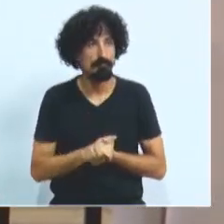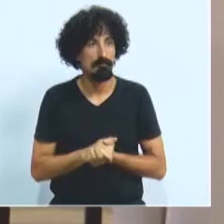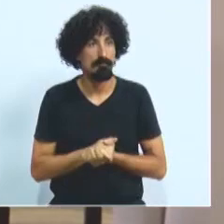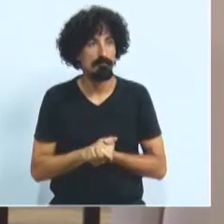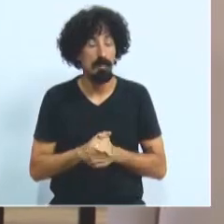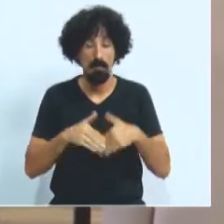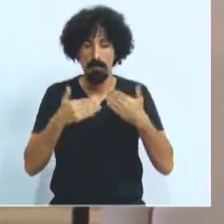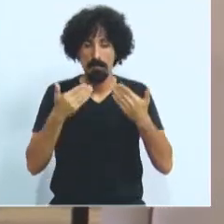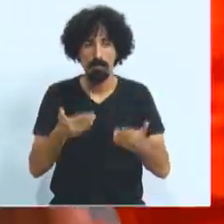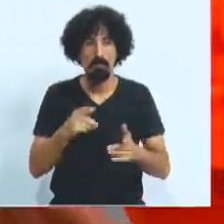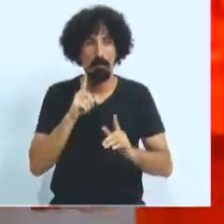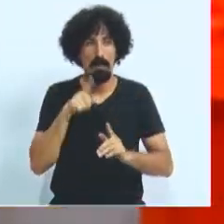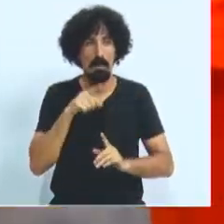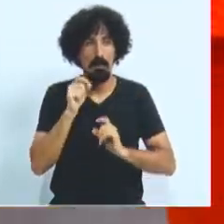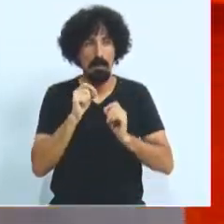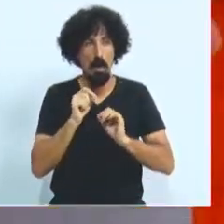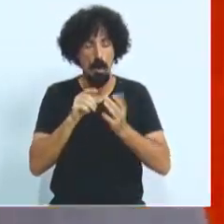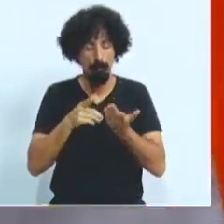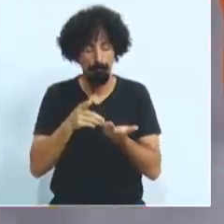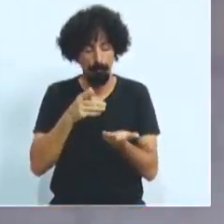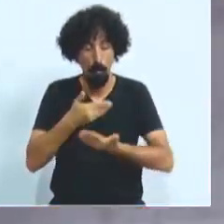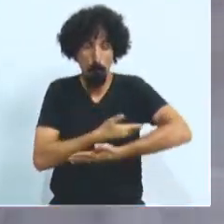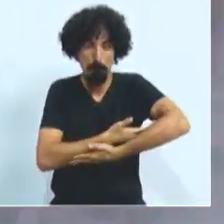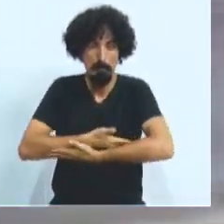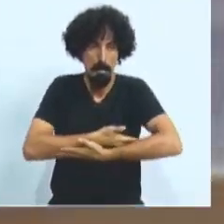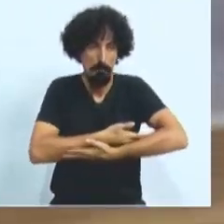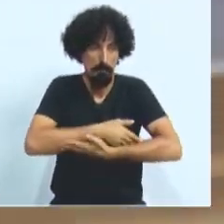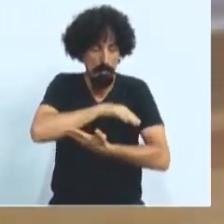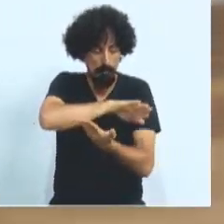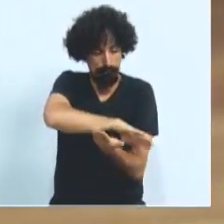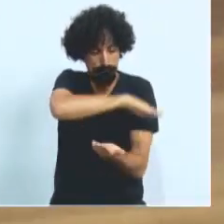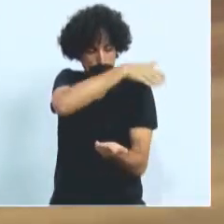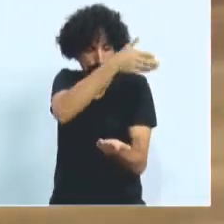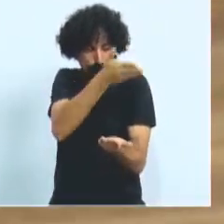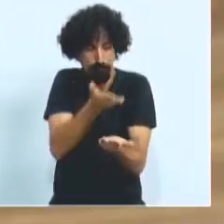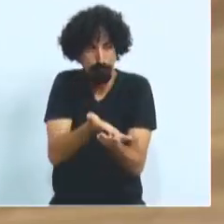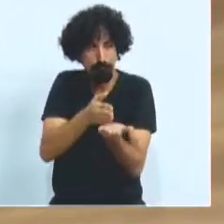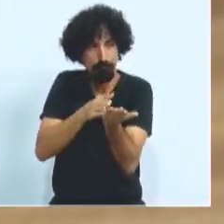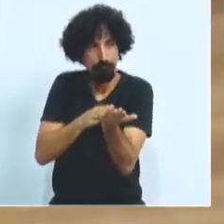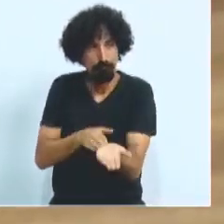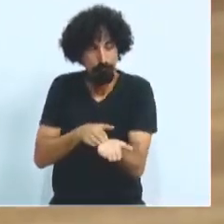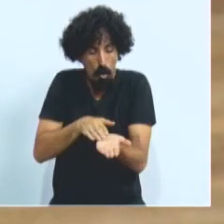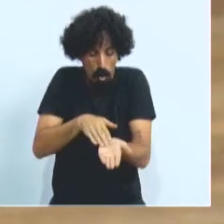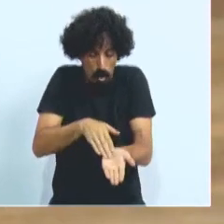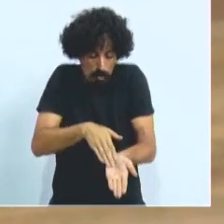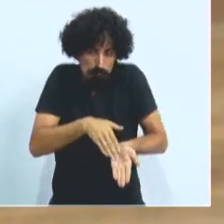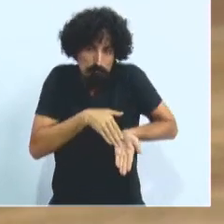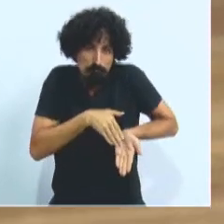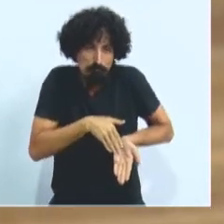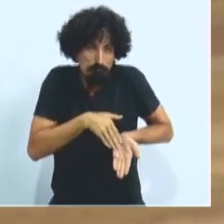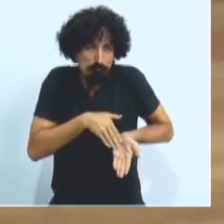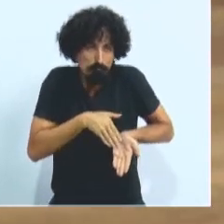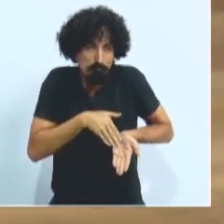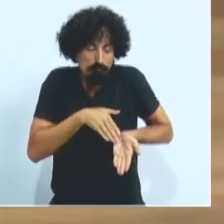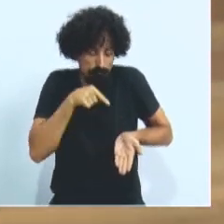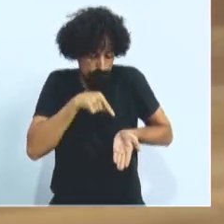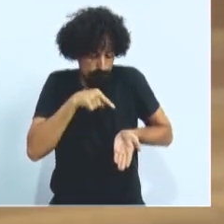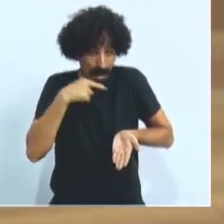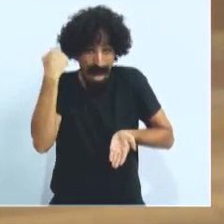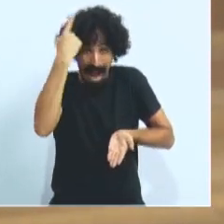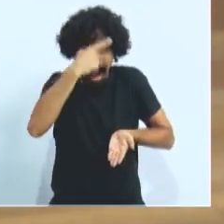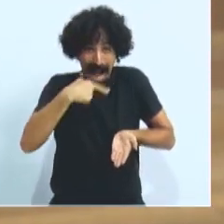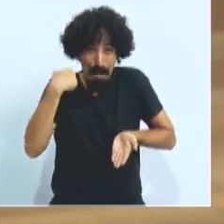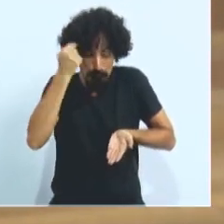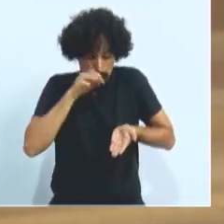O procedimento é bem fácil. A mãe, ela vai segurar o bebê em um braço, inclinar ele ali, sempre de cabeça para baixo, né, ali na